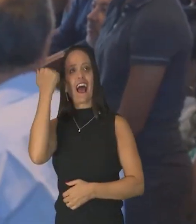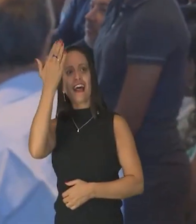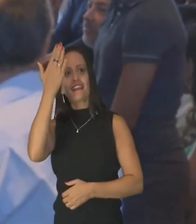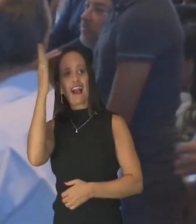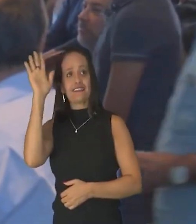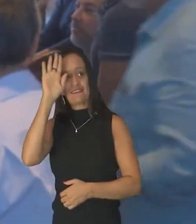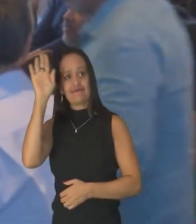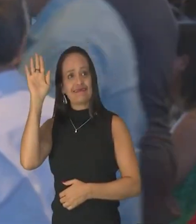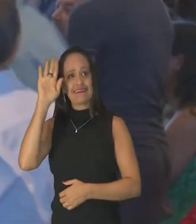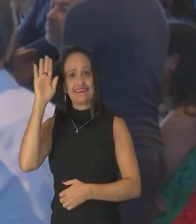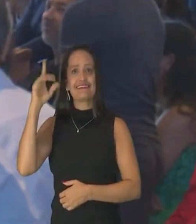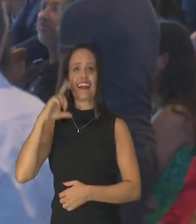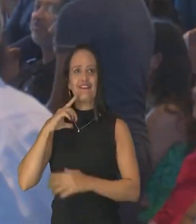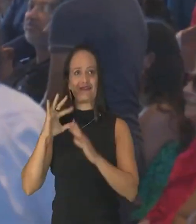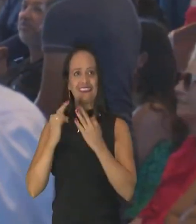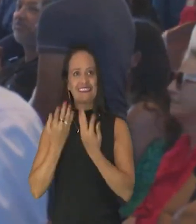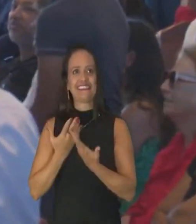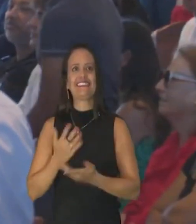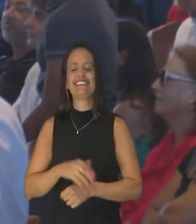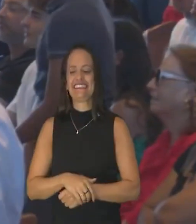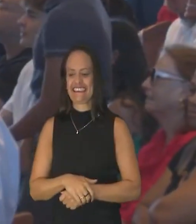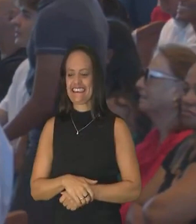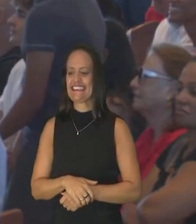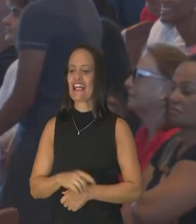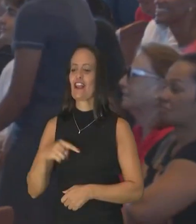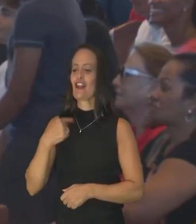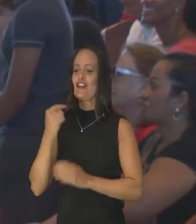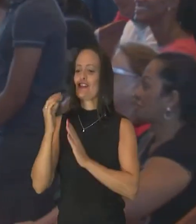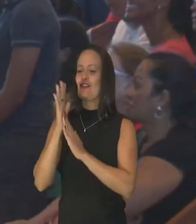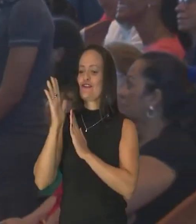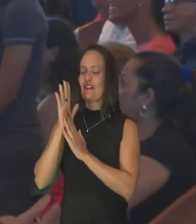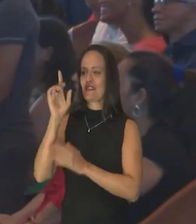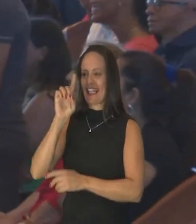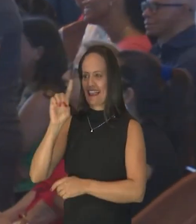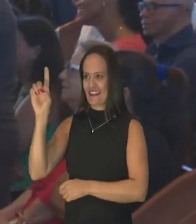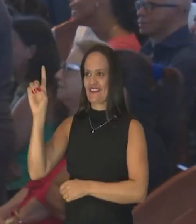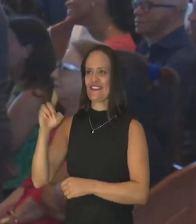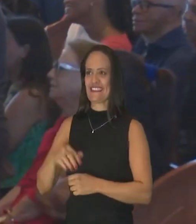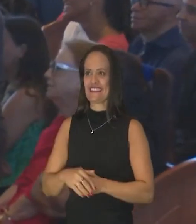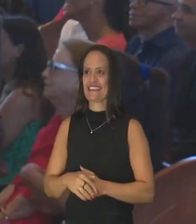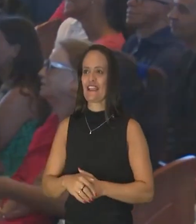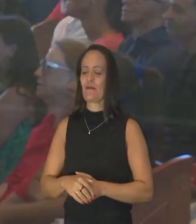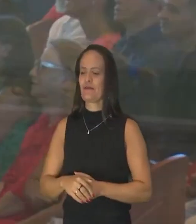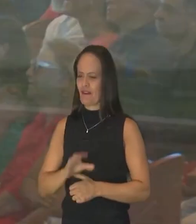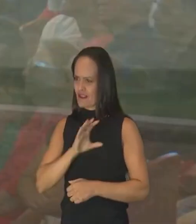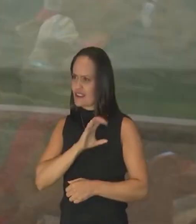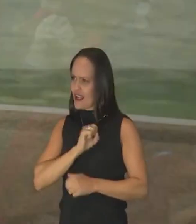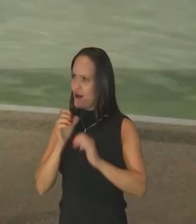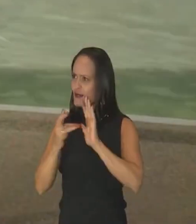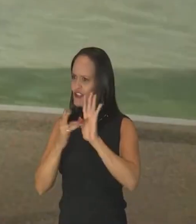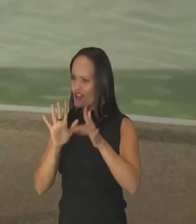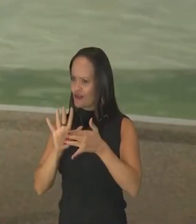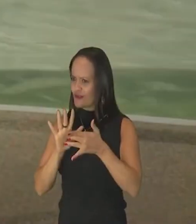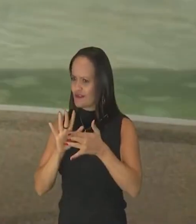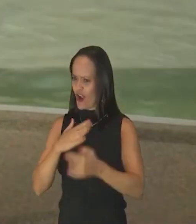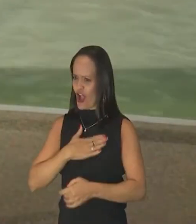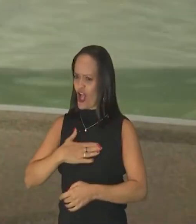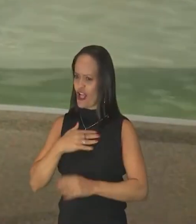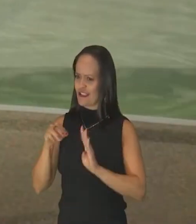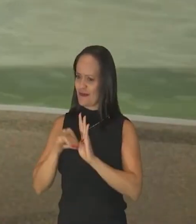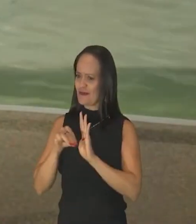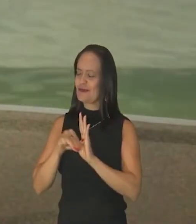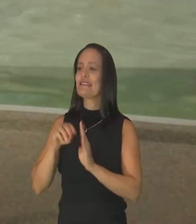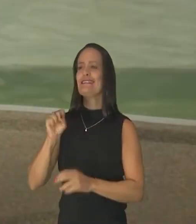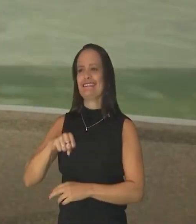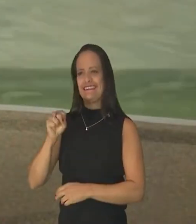lá? Nós louvamos a Deus pela sua vida, Samira. Você ama Jesus Cristo? Você gosta da Igreja Memorial?